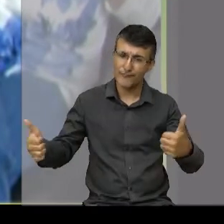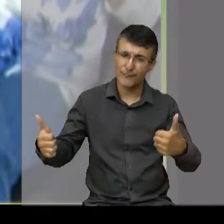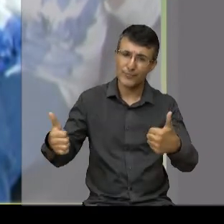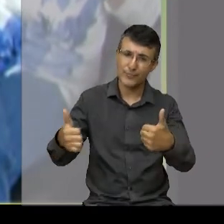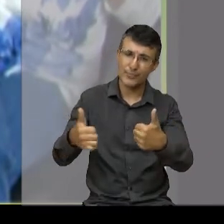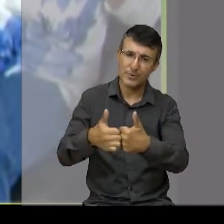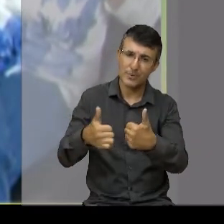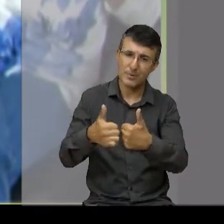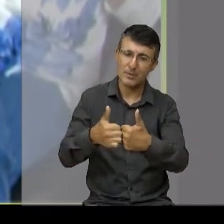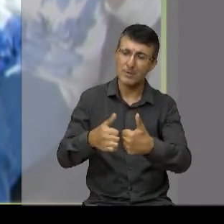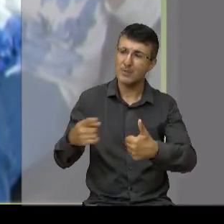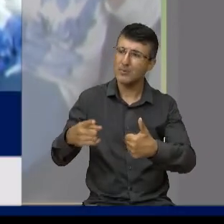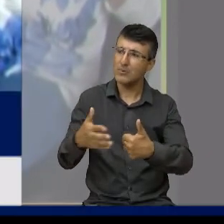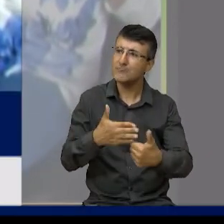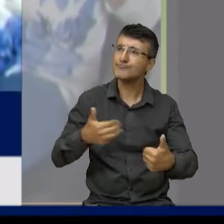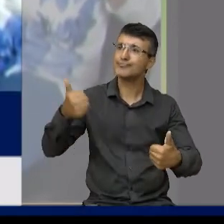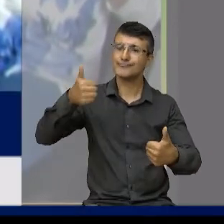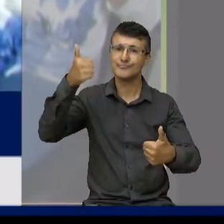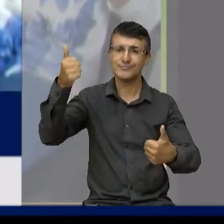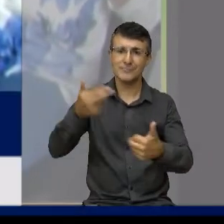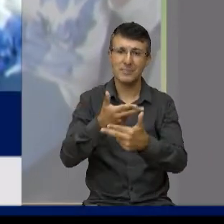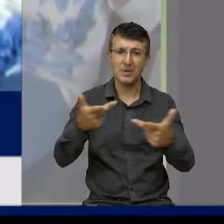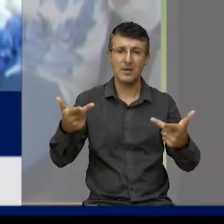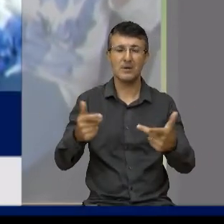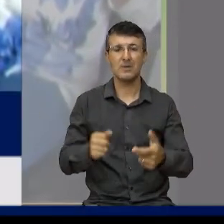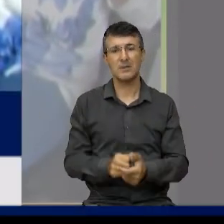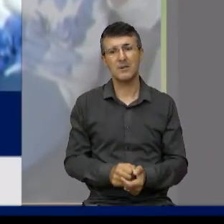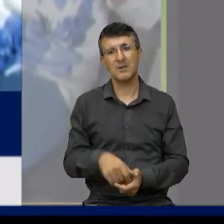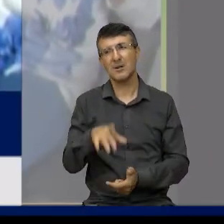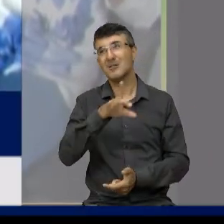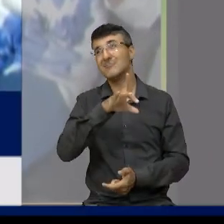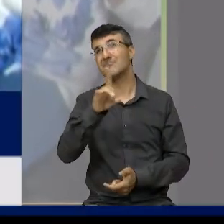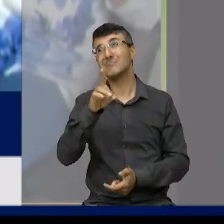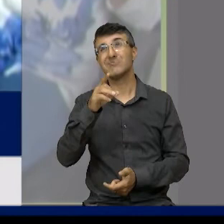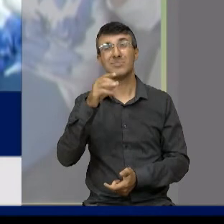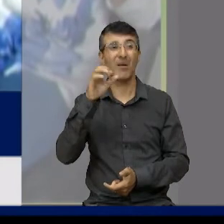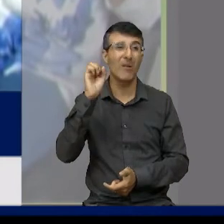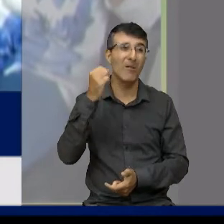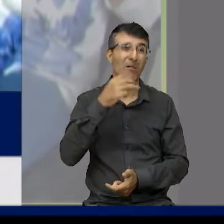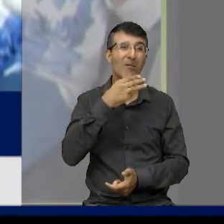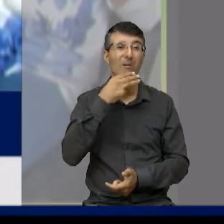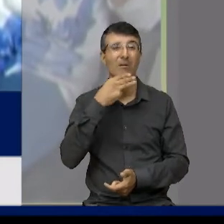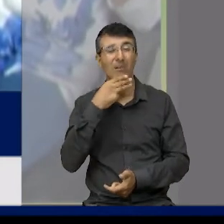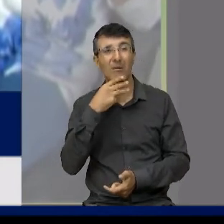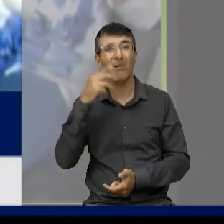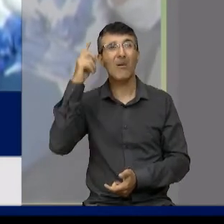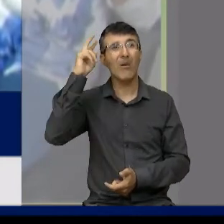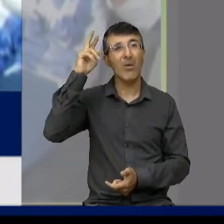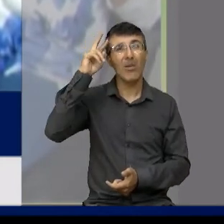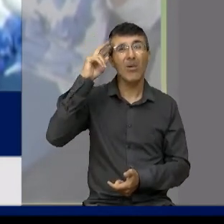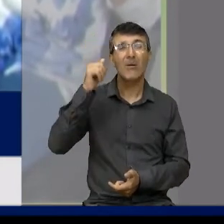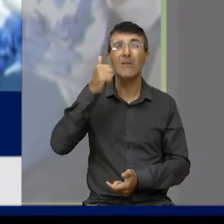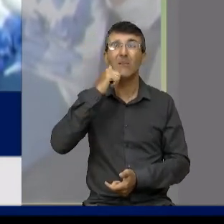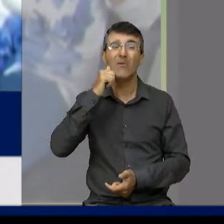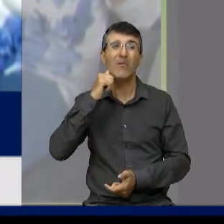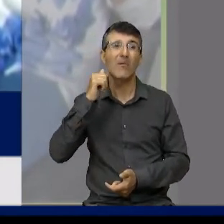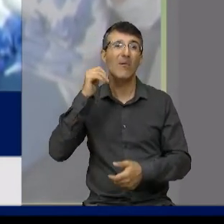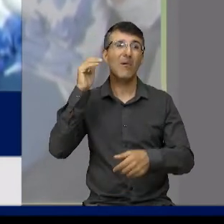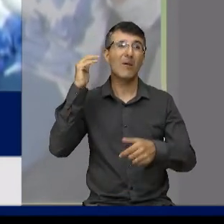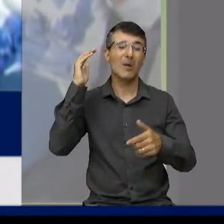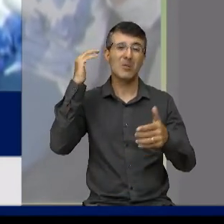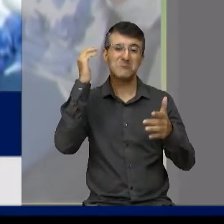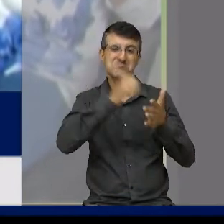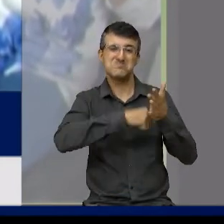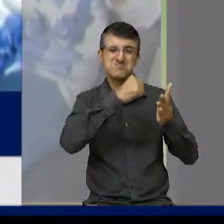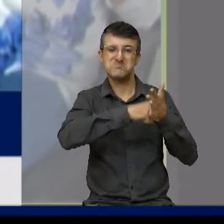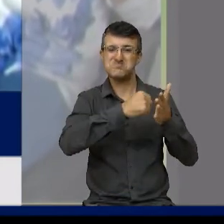coisas. Porque não é só chegar no dia 8 e lembrar que tem mulher apanhando na rua, que tem mulher sendo assassinada. Isso fica muito pífio,